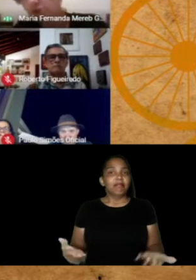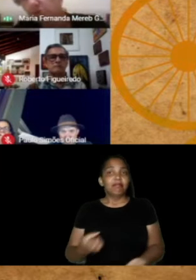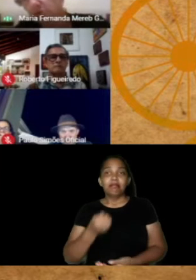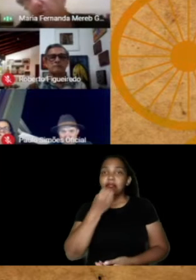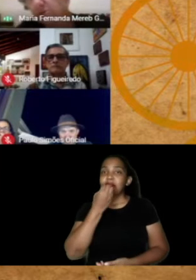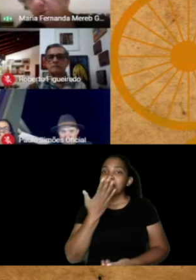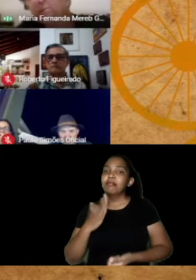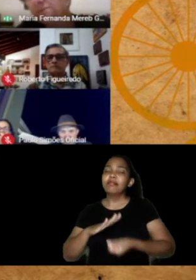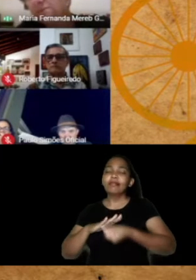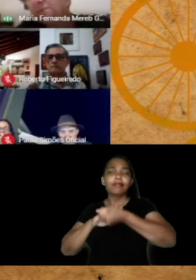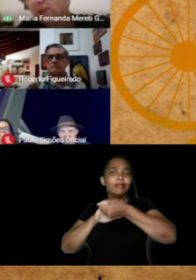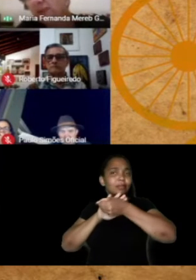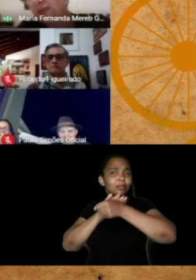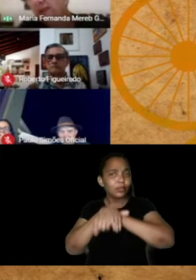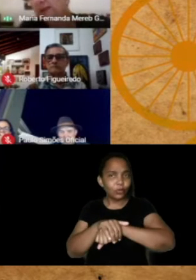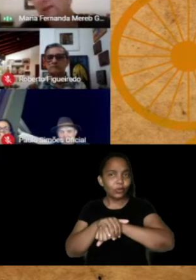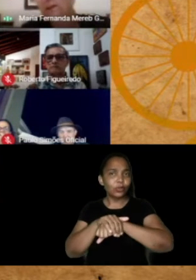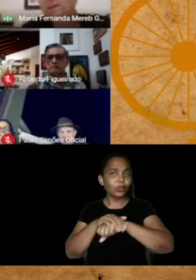Boa noite a todos.